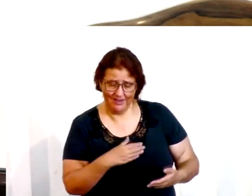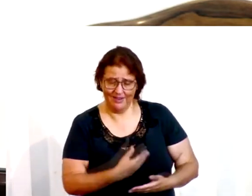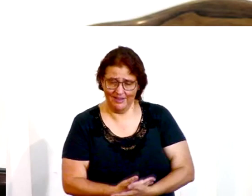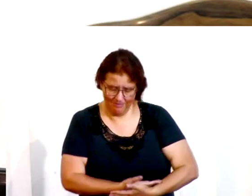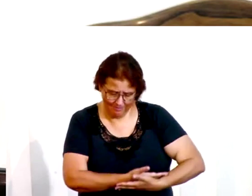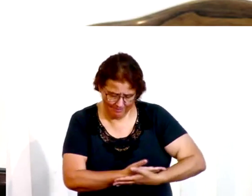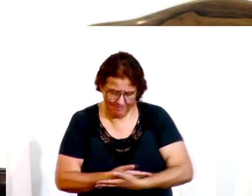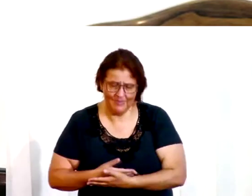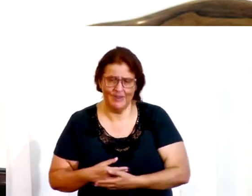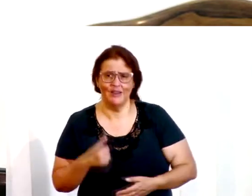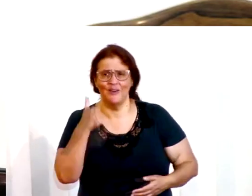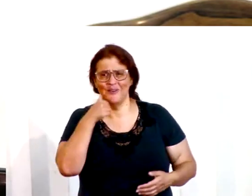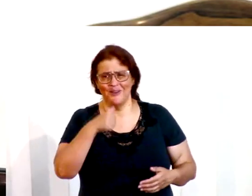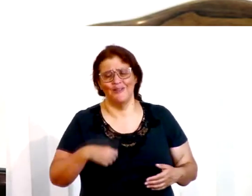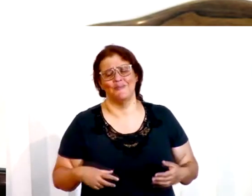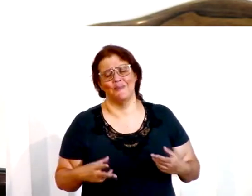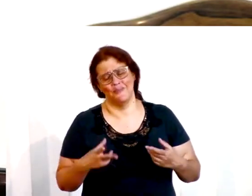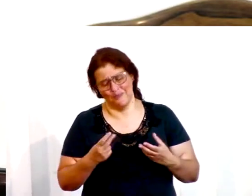estavam